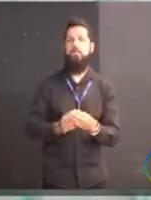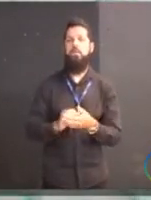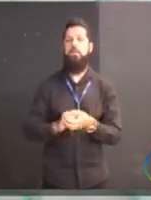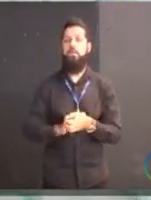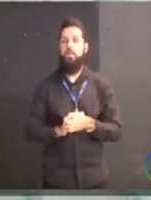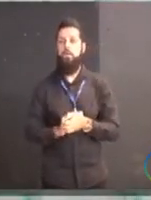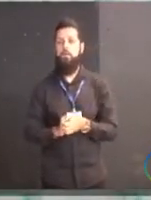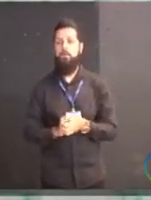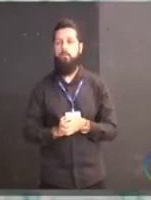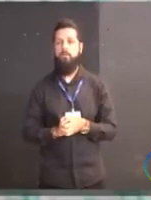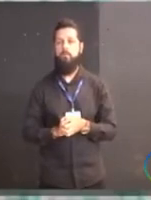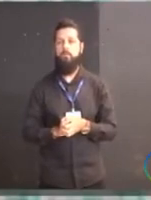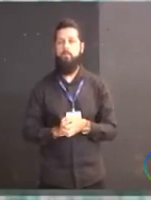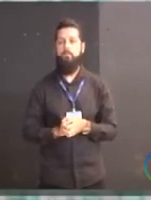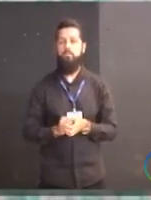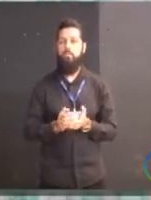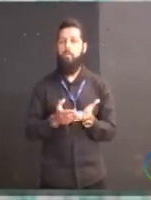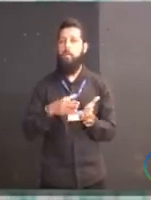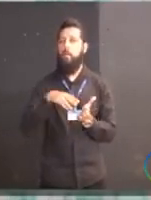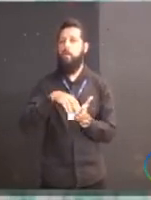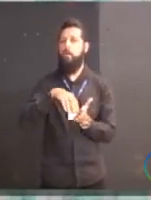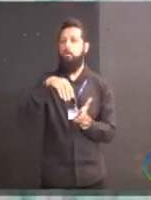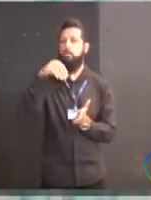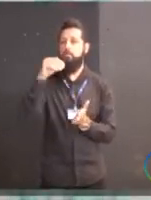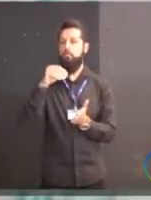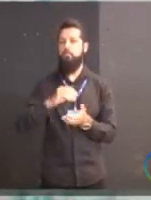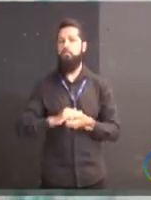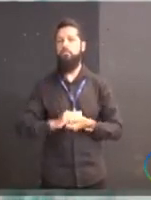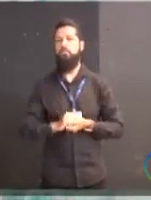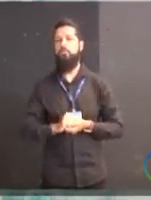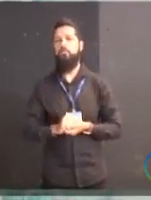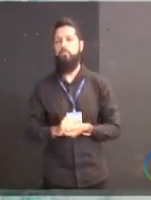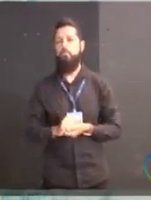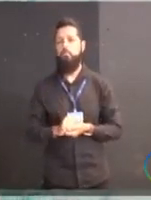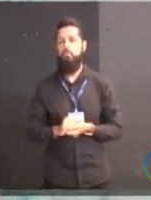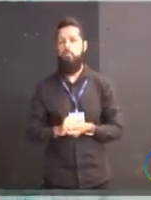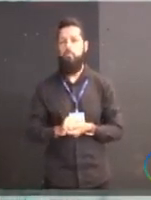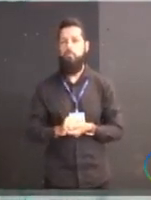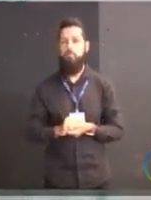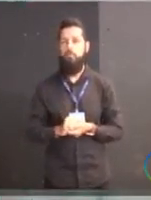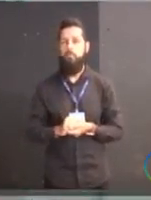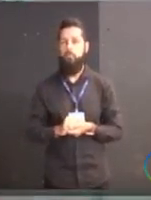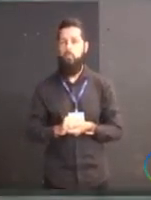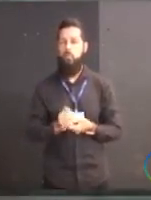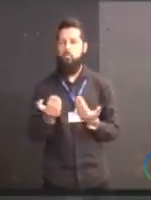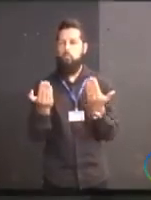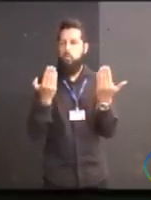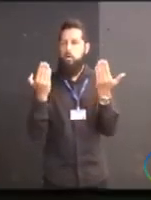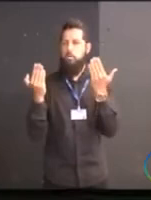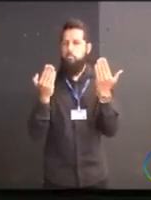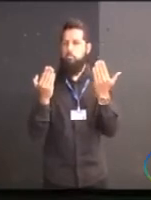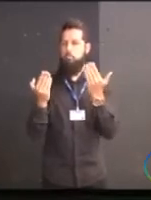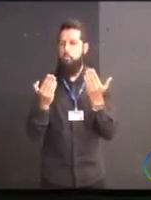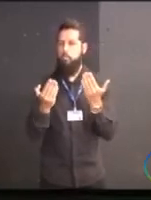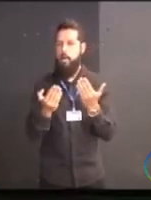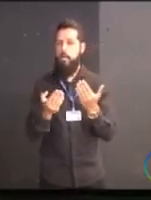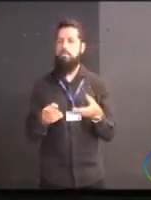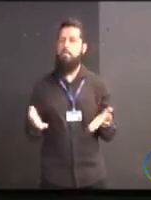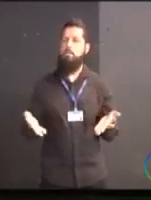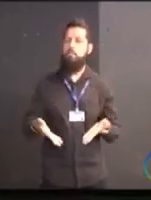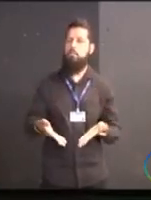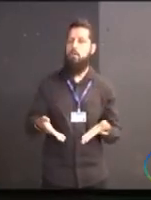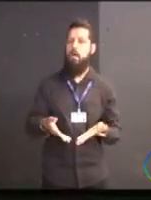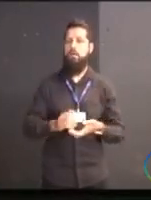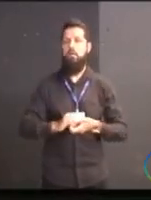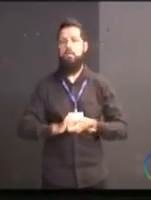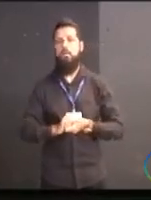planeta. Agora, isto, eu estou fazendo uma conotação aqui, um assunto que me parece também interessante para nós, do ponto de